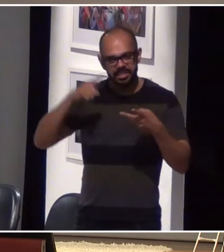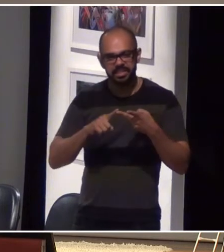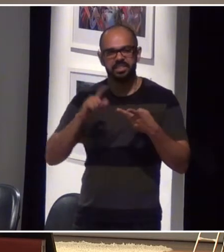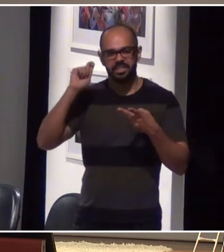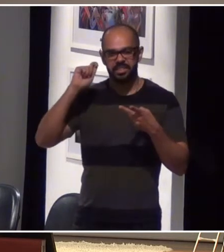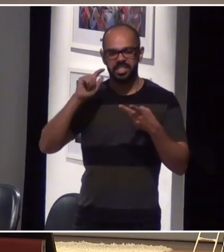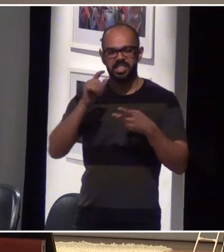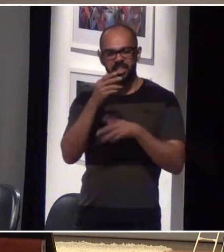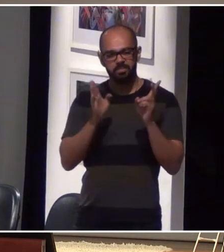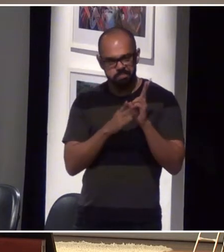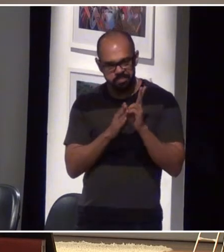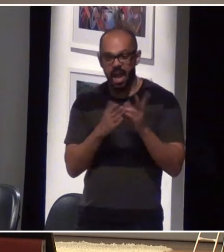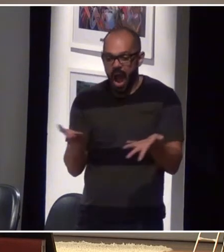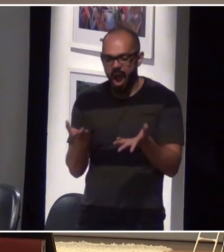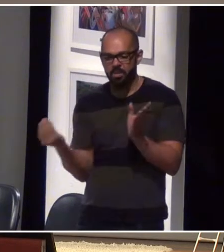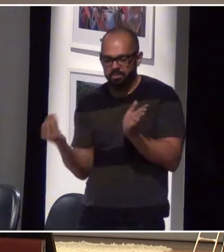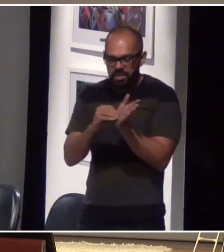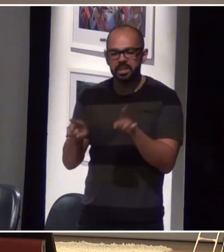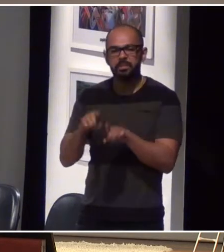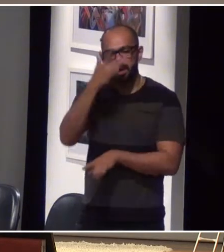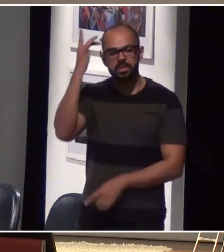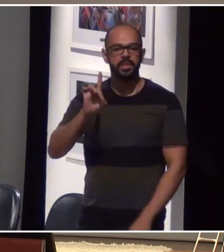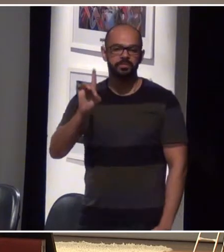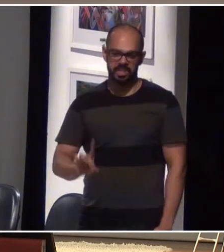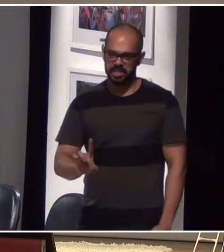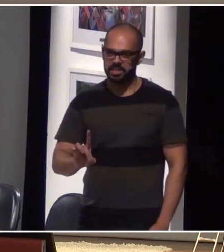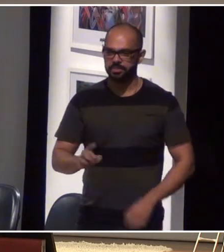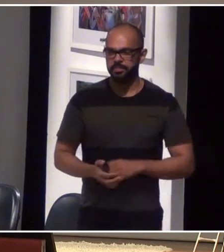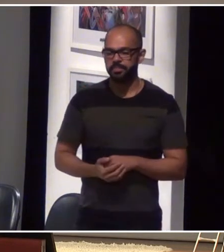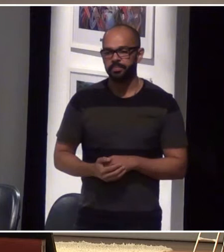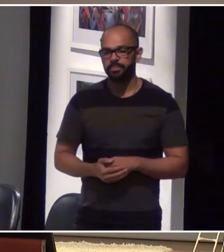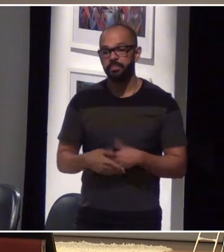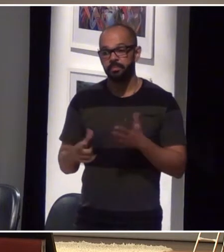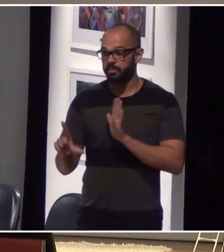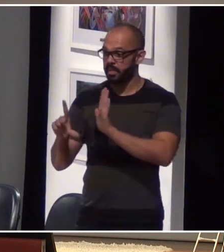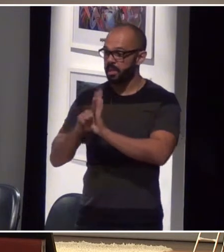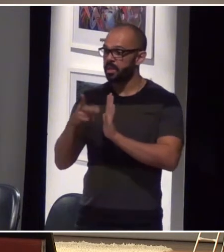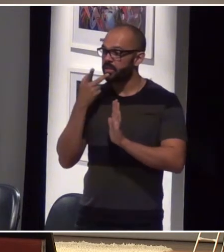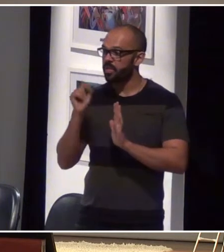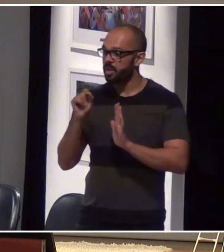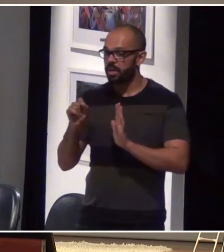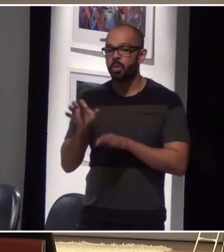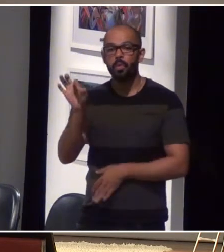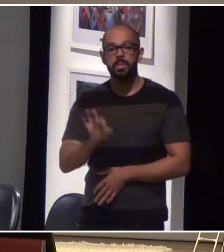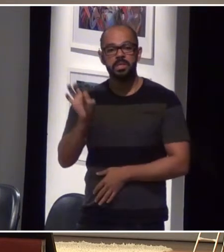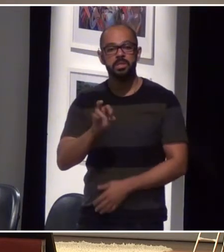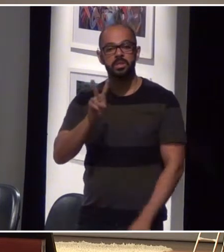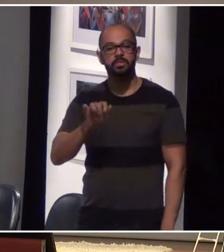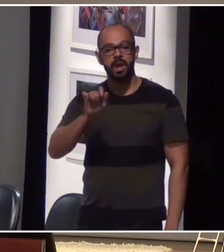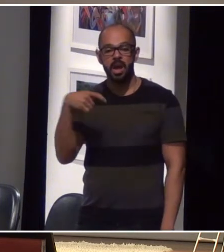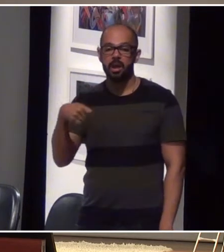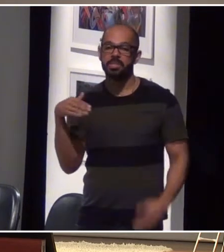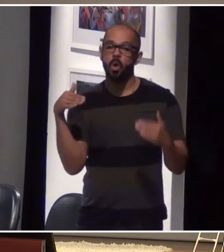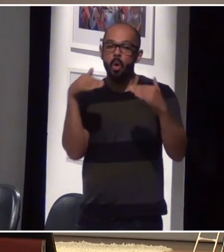negros, indígenas, se incluiu a questão das pessoas com deficiência. E a legislação diz que o percentual de